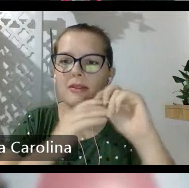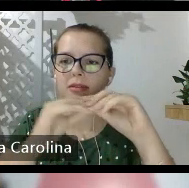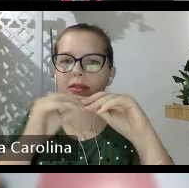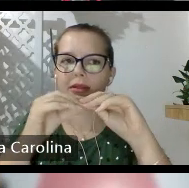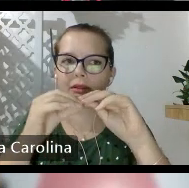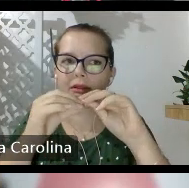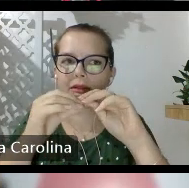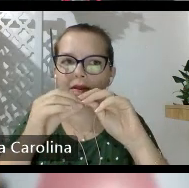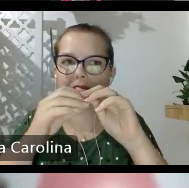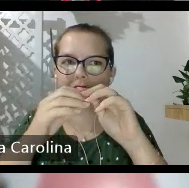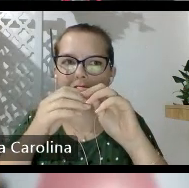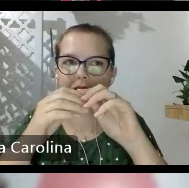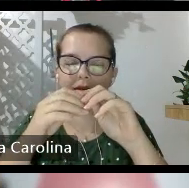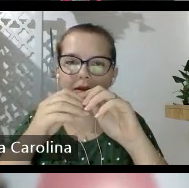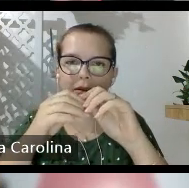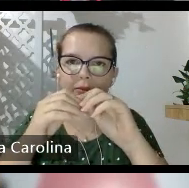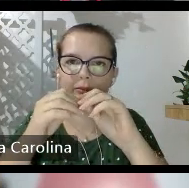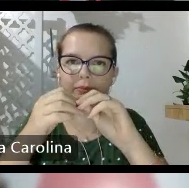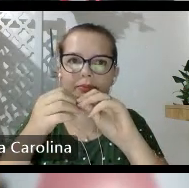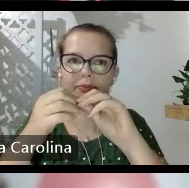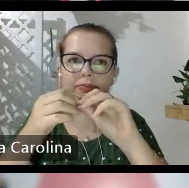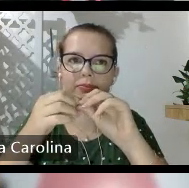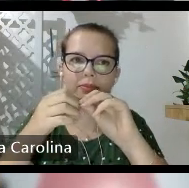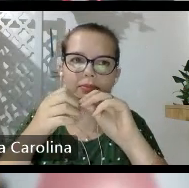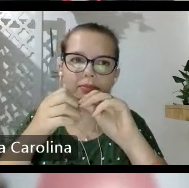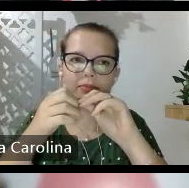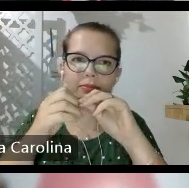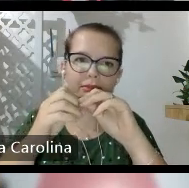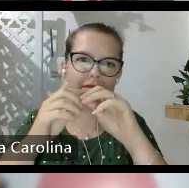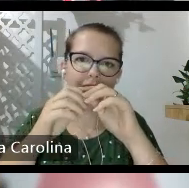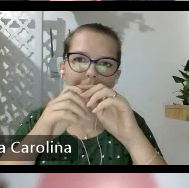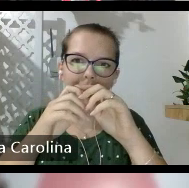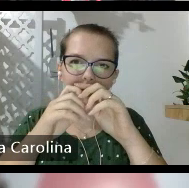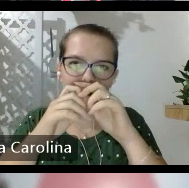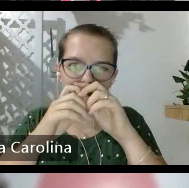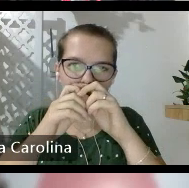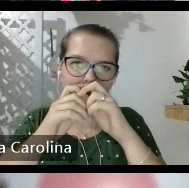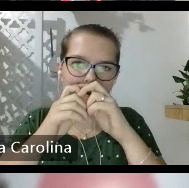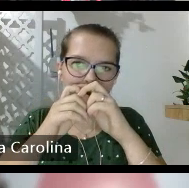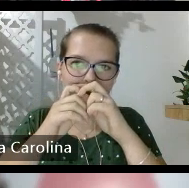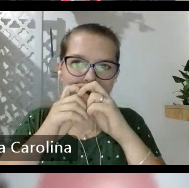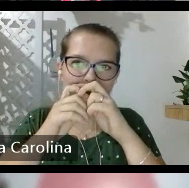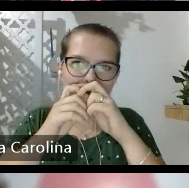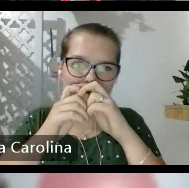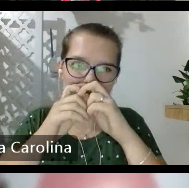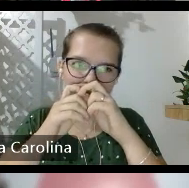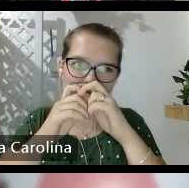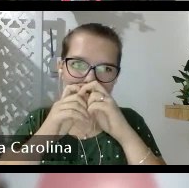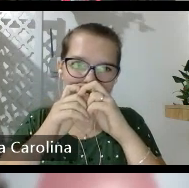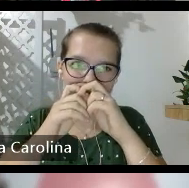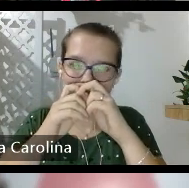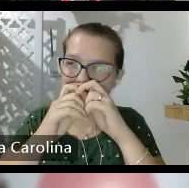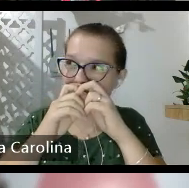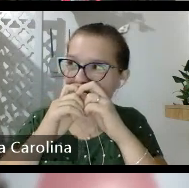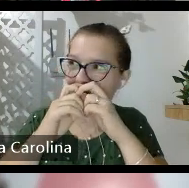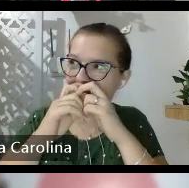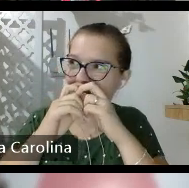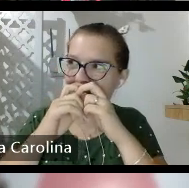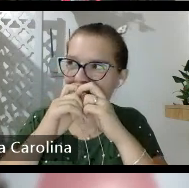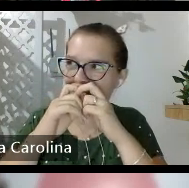gente teve. Então, a gente só teve uma ideia do que era mas como trabalha,